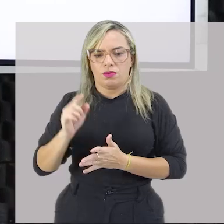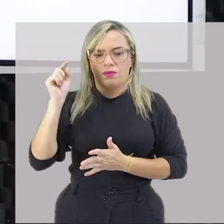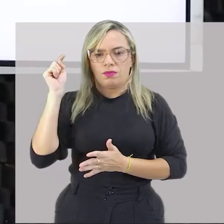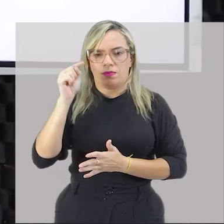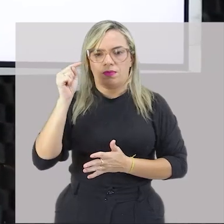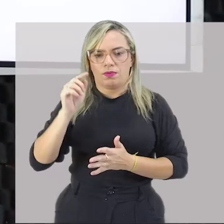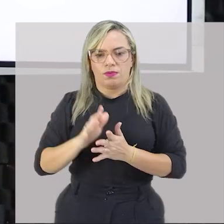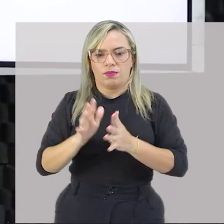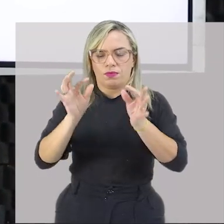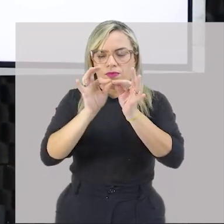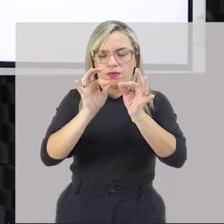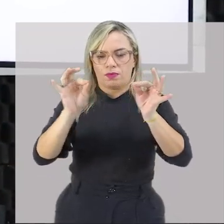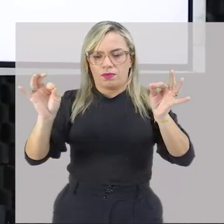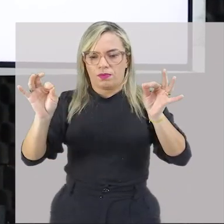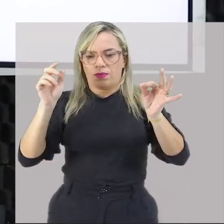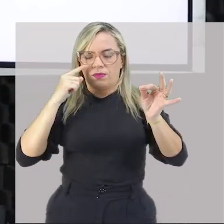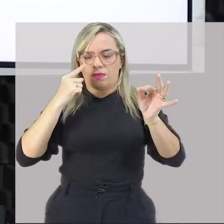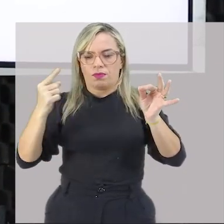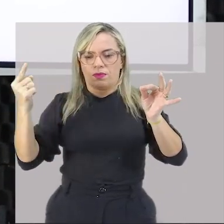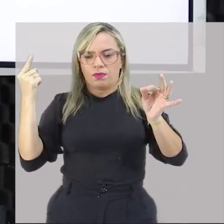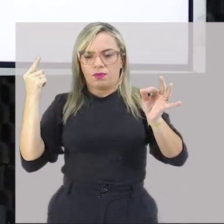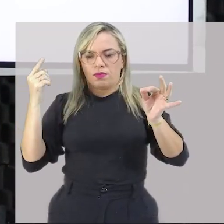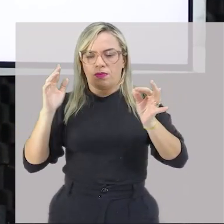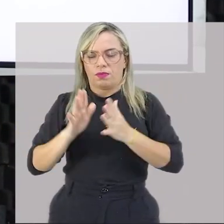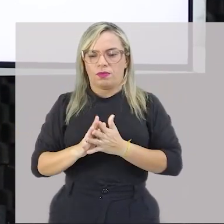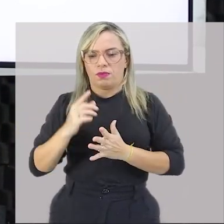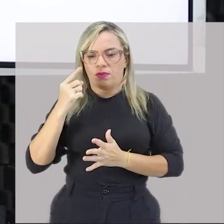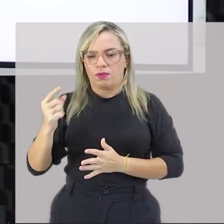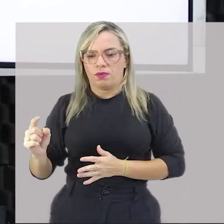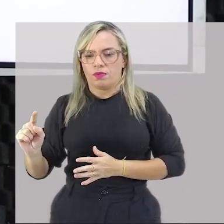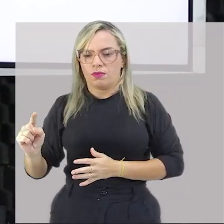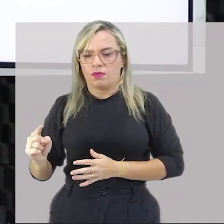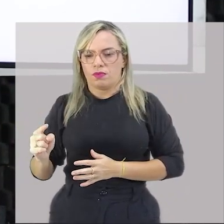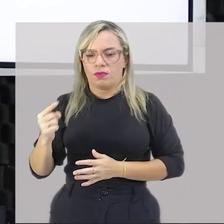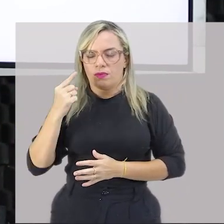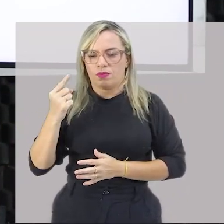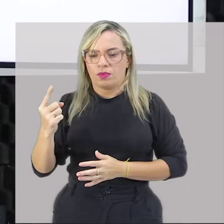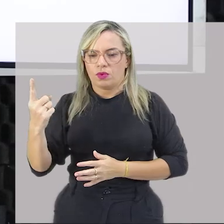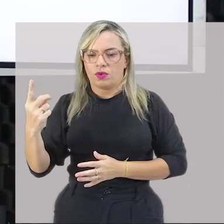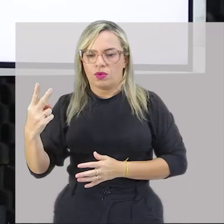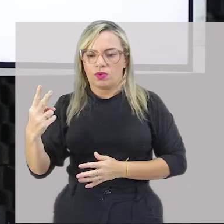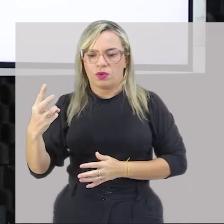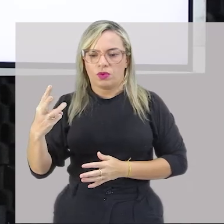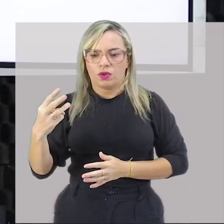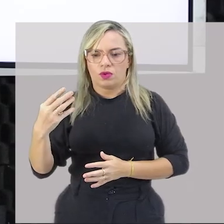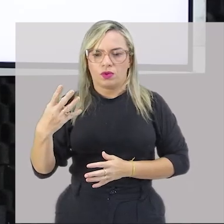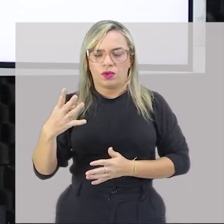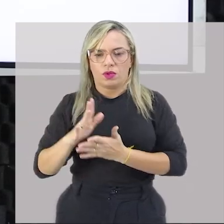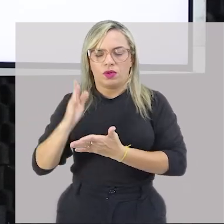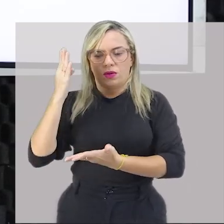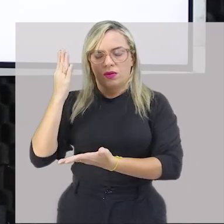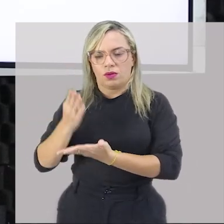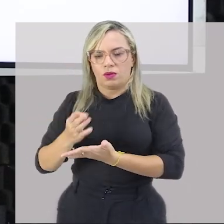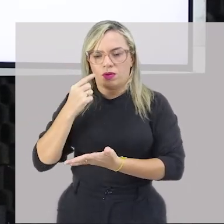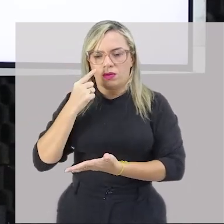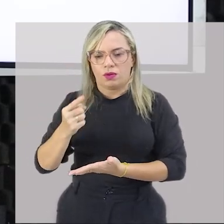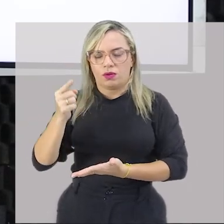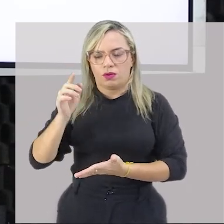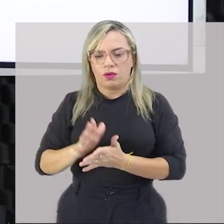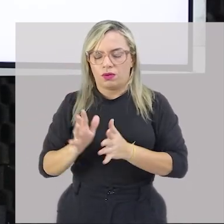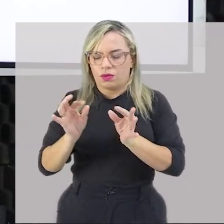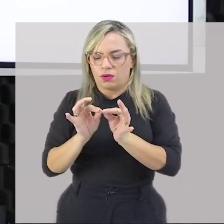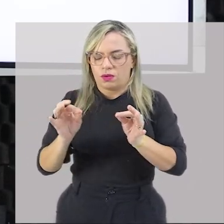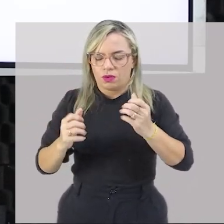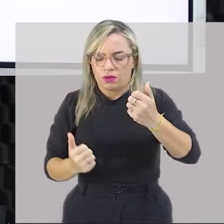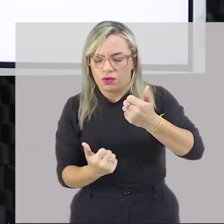apoio. Quanto tem aqui, ó, bem aqui, eu falei que é o 4, né, a metade, ó, 1, 2, 3, 4. Então a distância daqui até